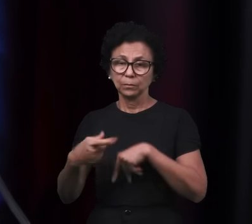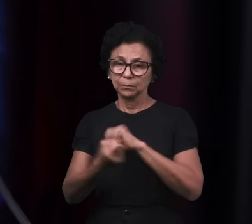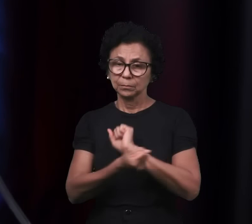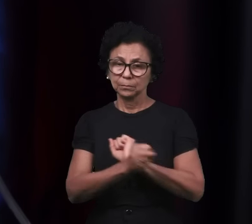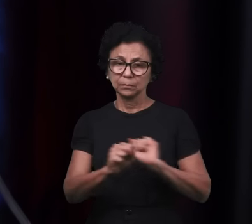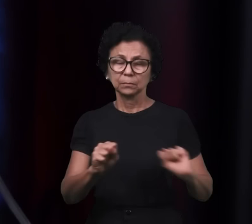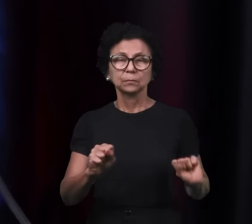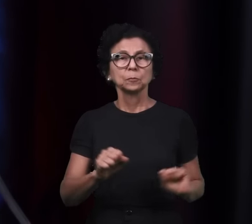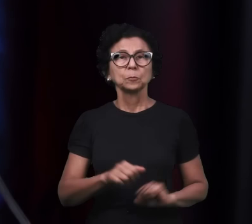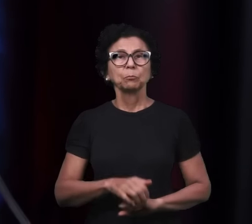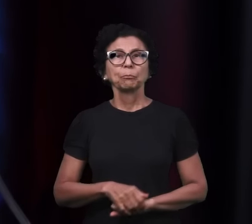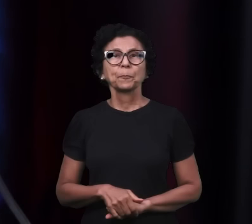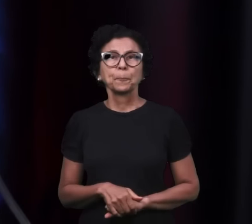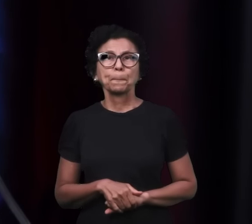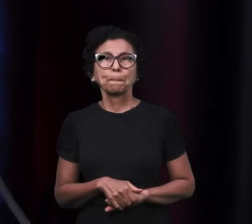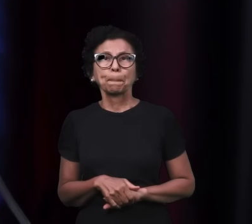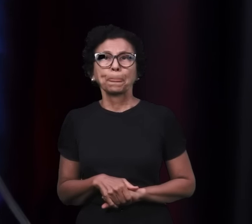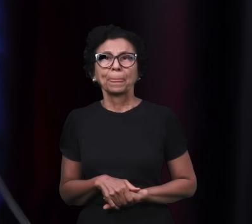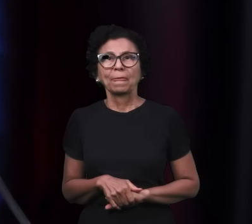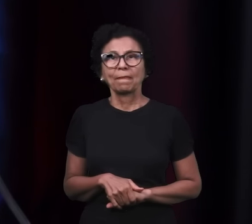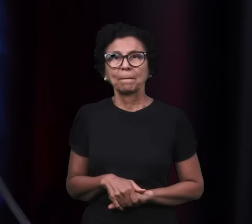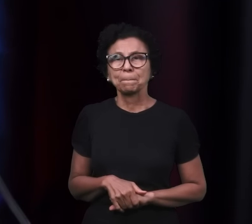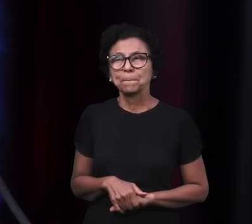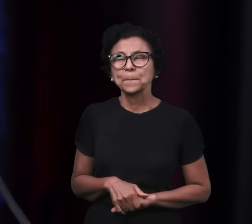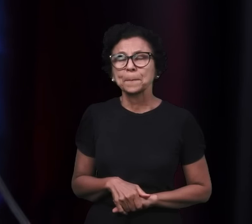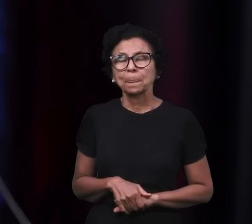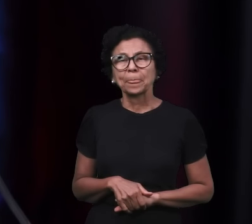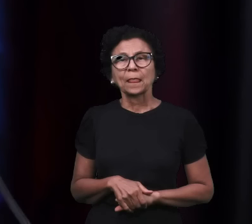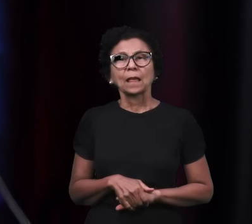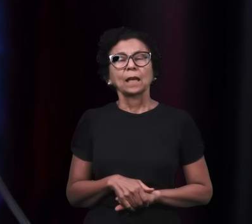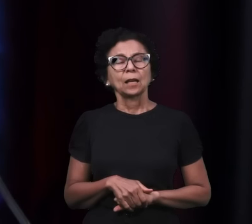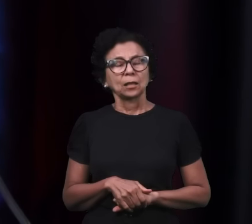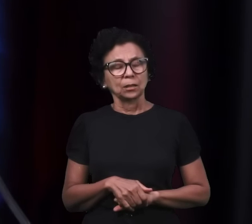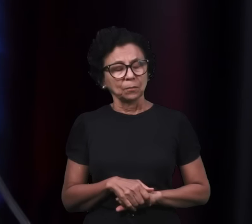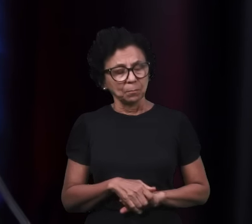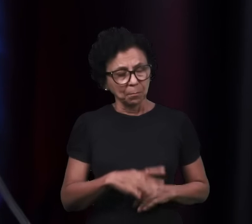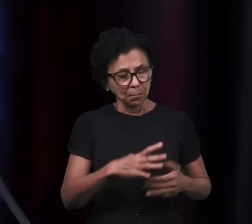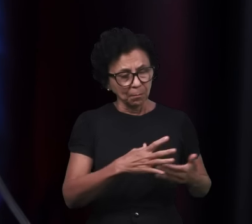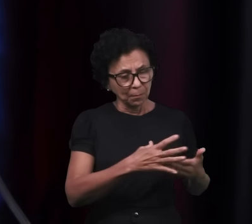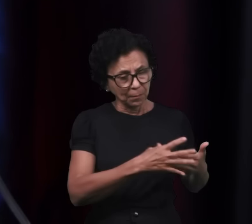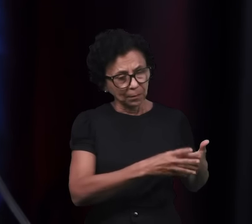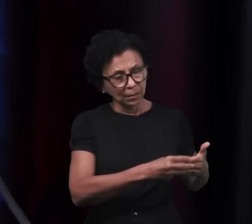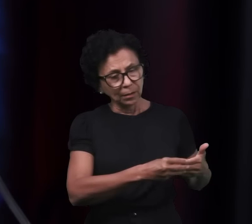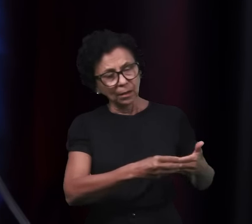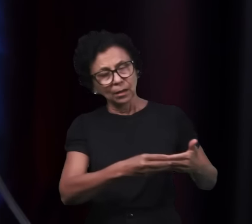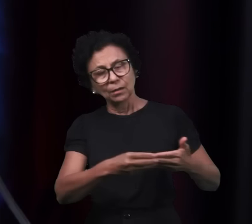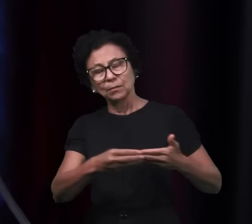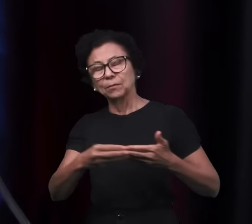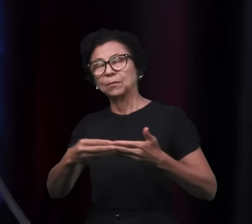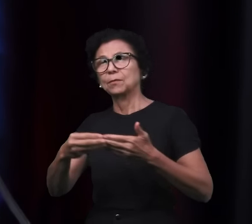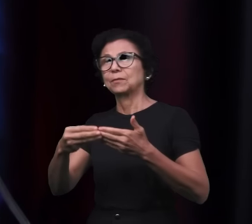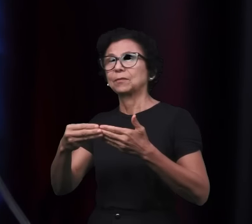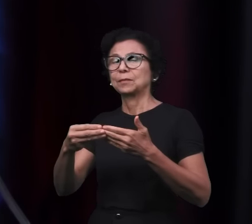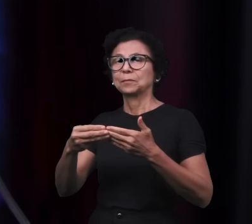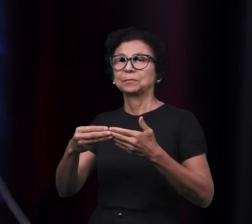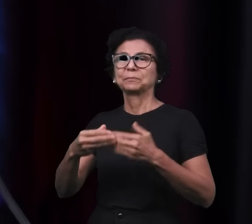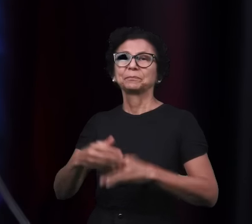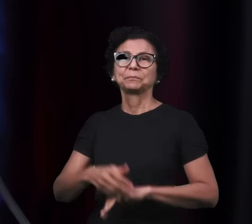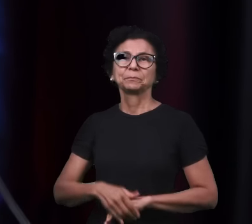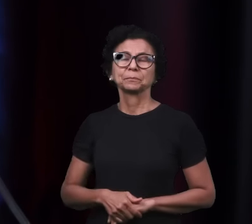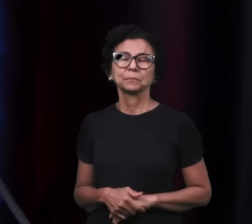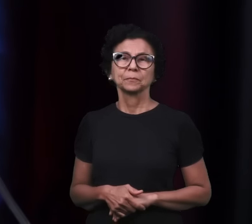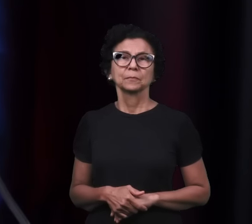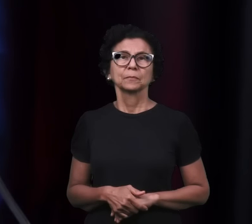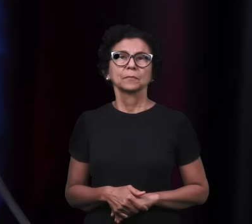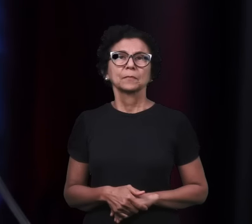Se fosse arrastando, não, mas é com asas de águia, para trazer para ele, né, como diz o texto, e vos trouxe para